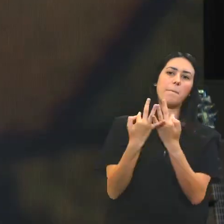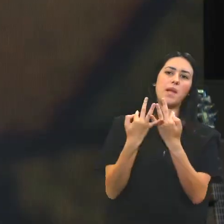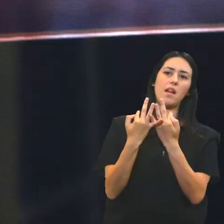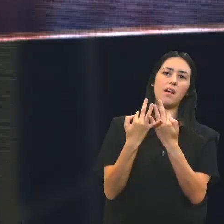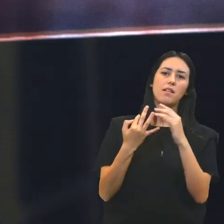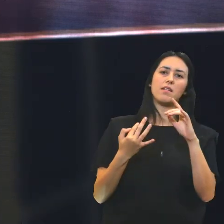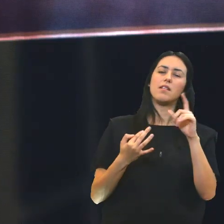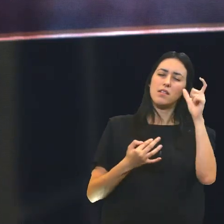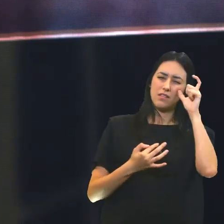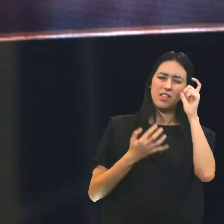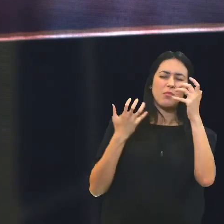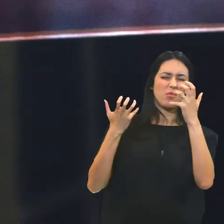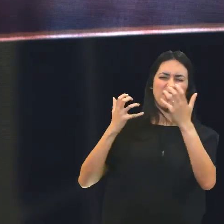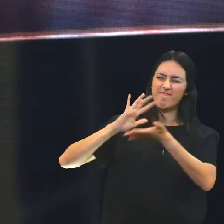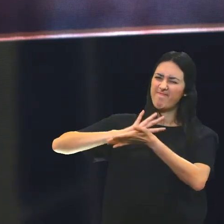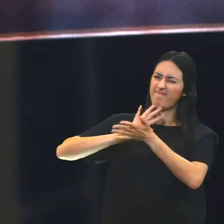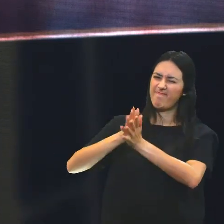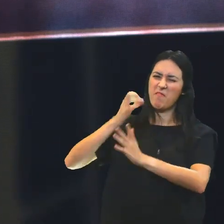a vida,